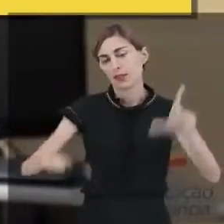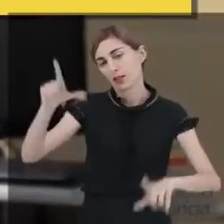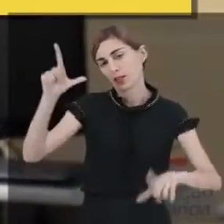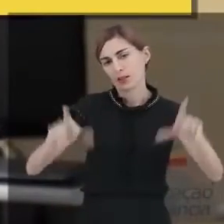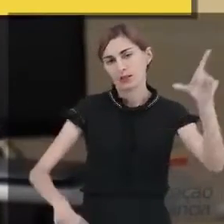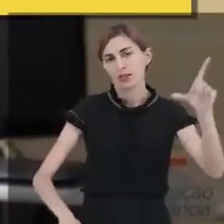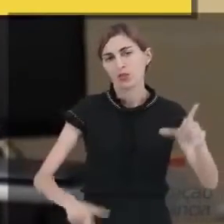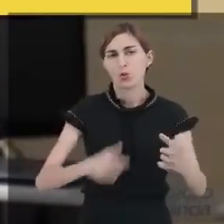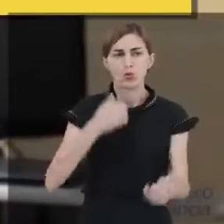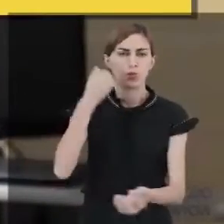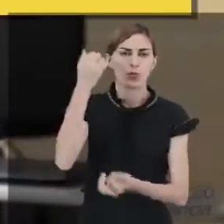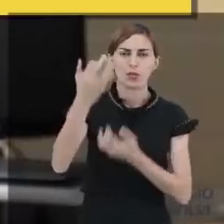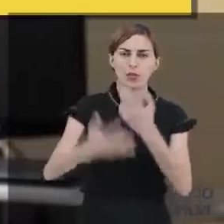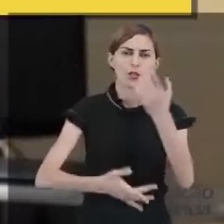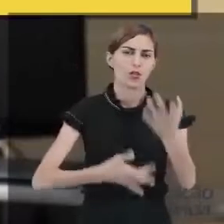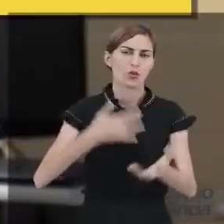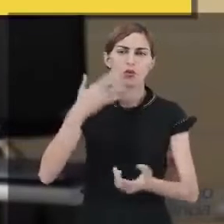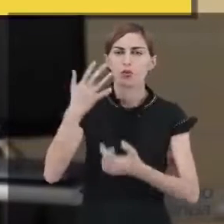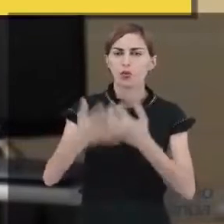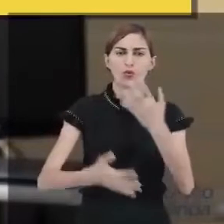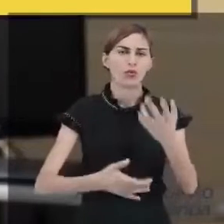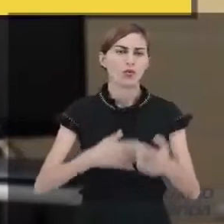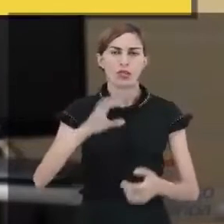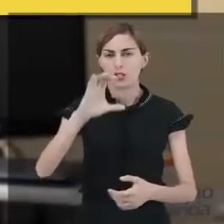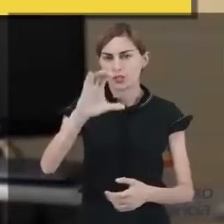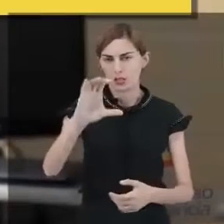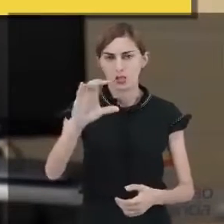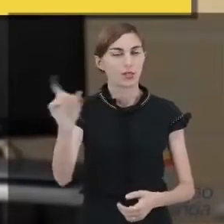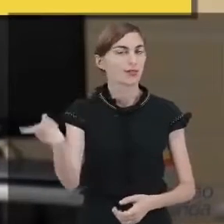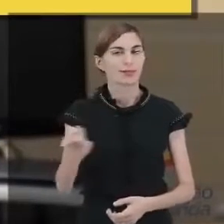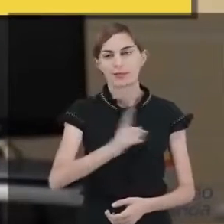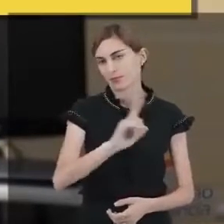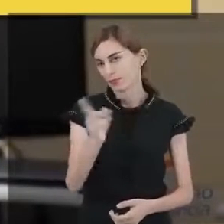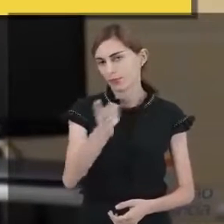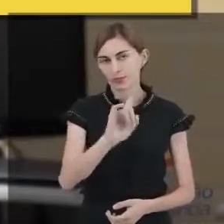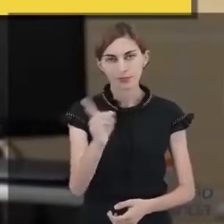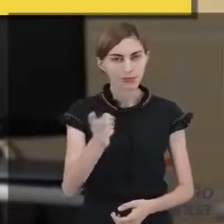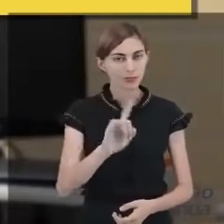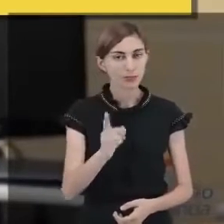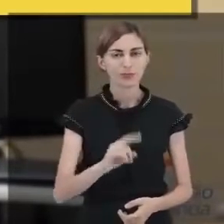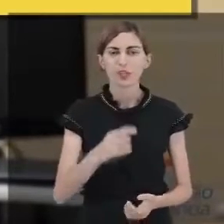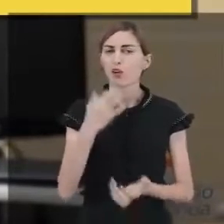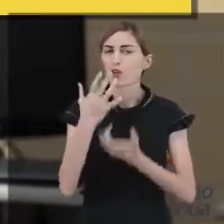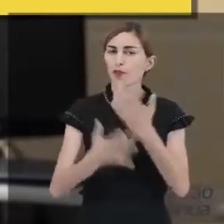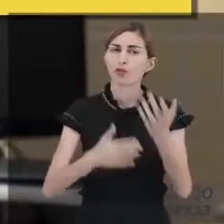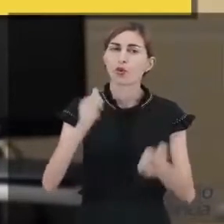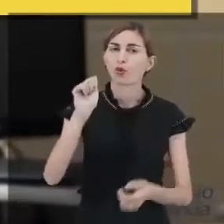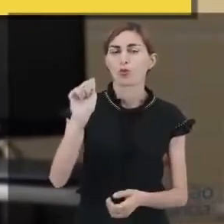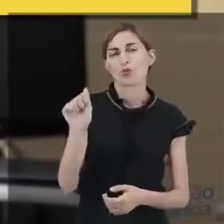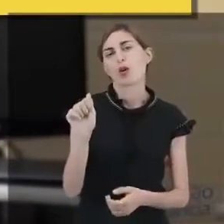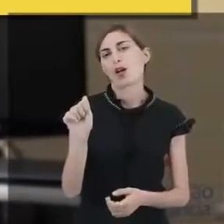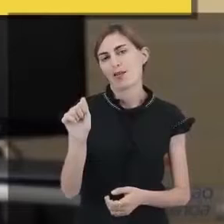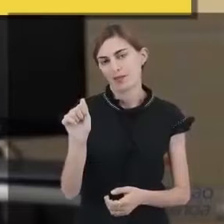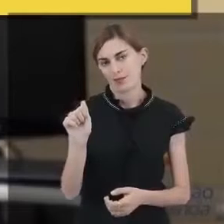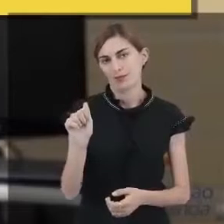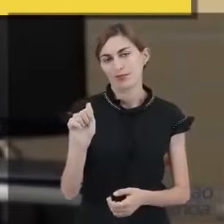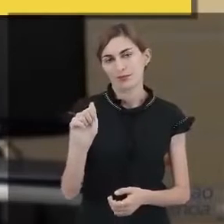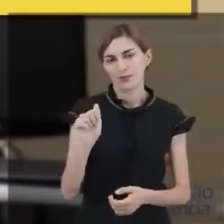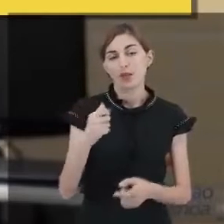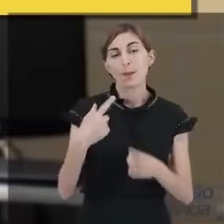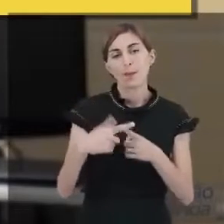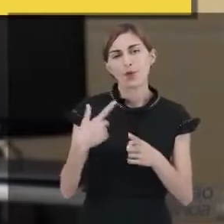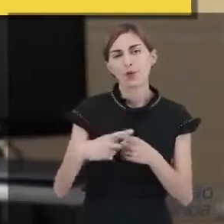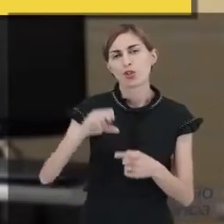pegou fogo nesse estoque, é um fogo de classe C? Não, não é um fogo de classe C, é um fogo de classe A, tá? Porque